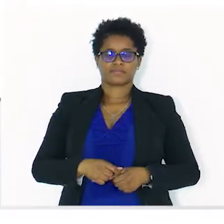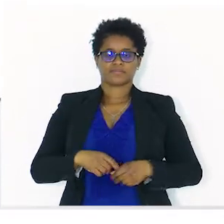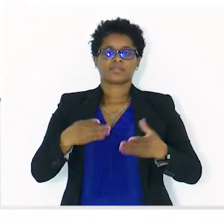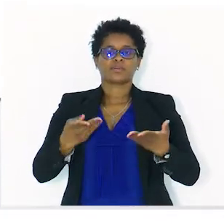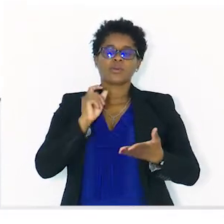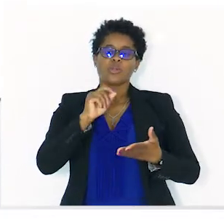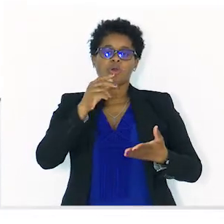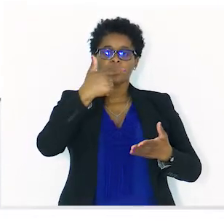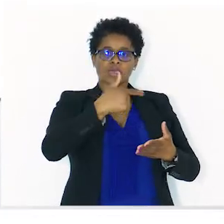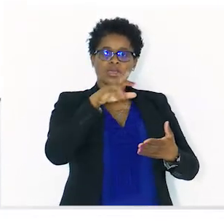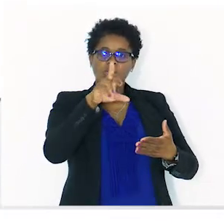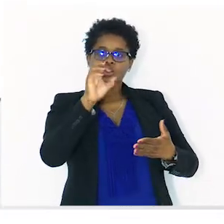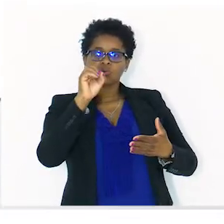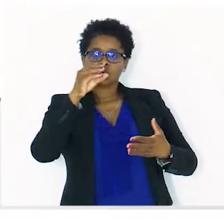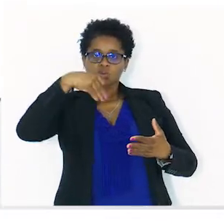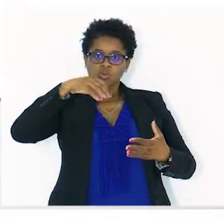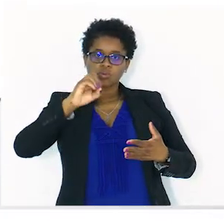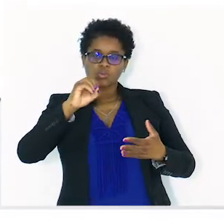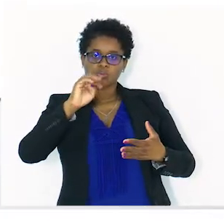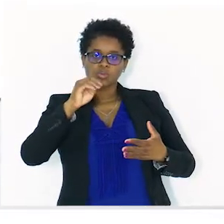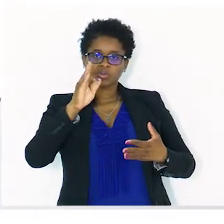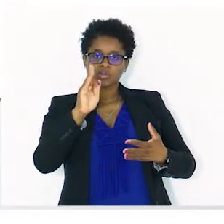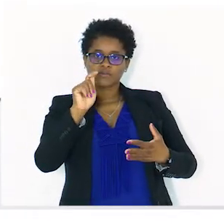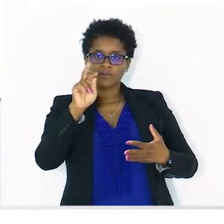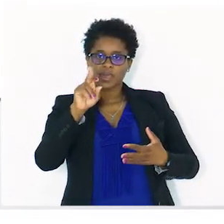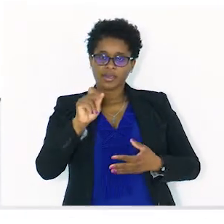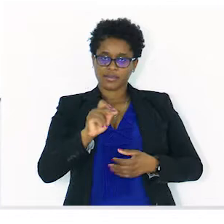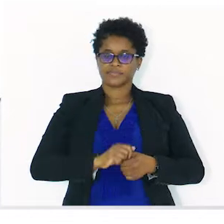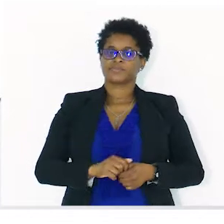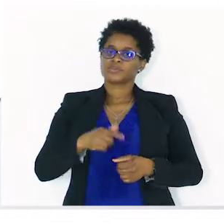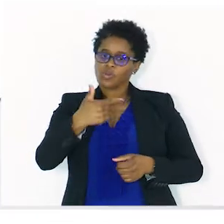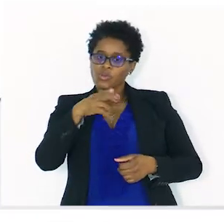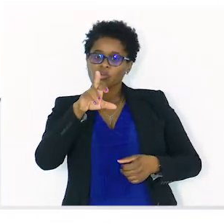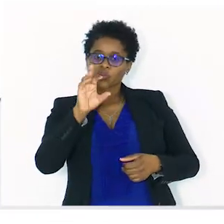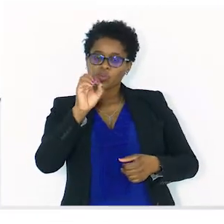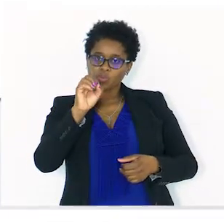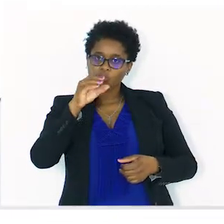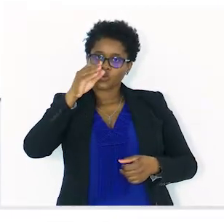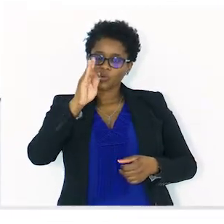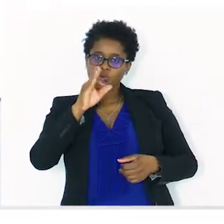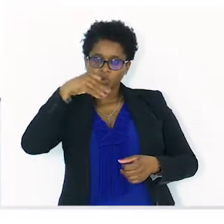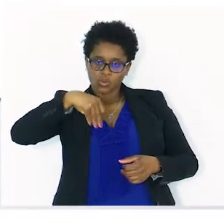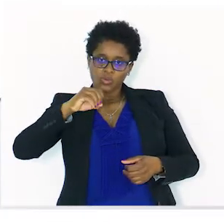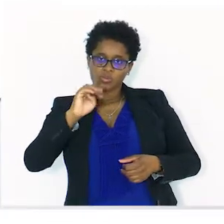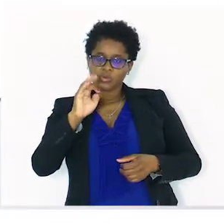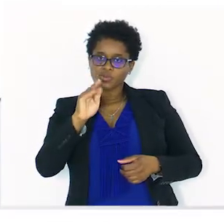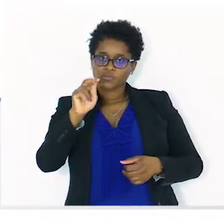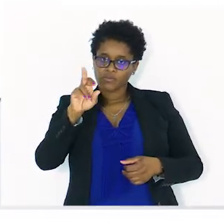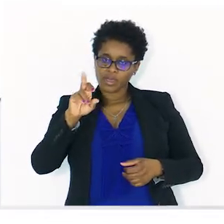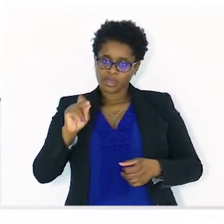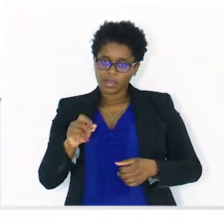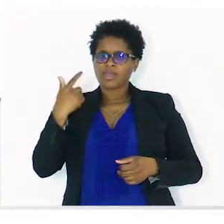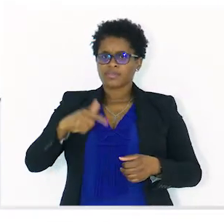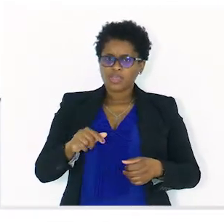a troposfera. A troposfera, ela tem